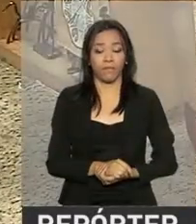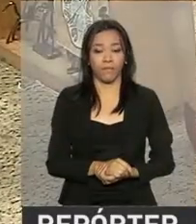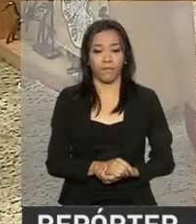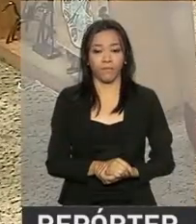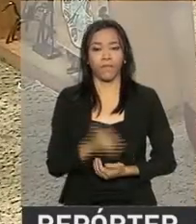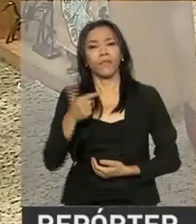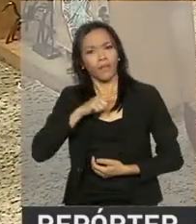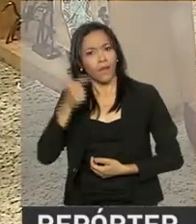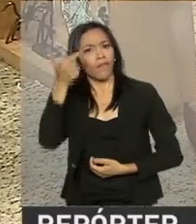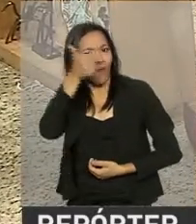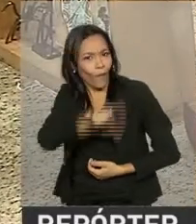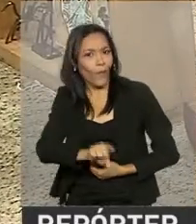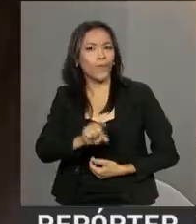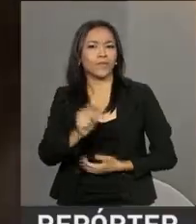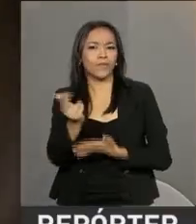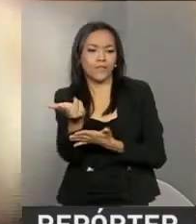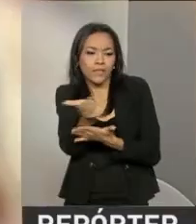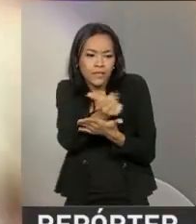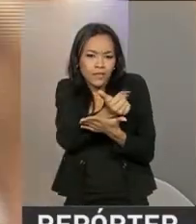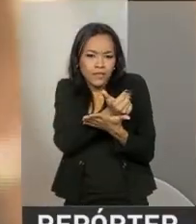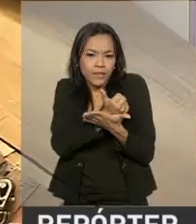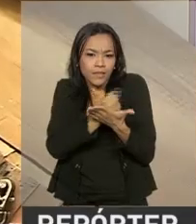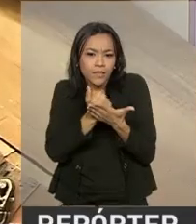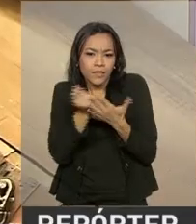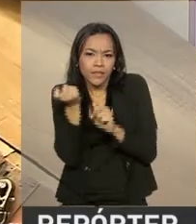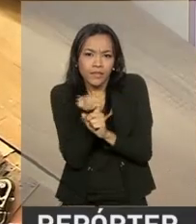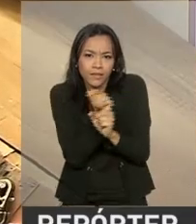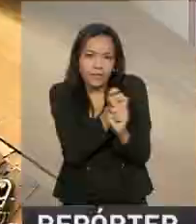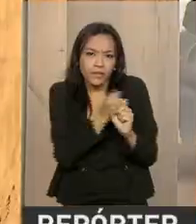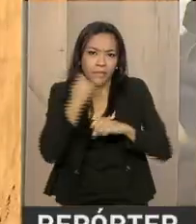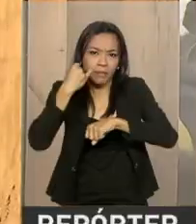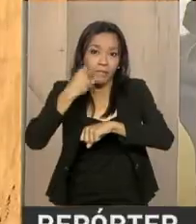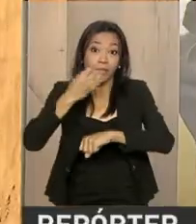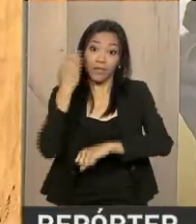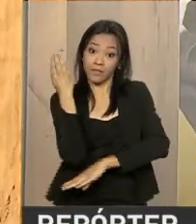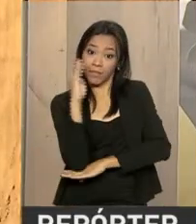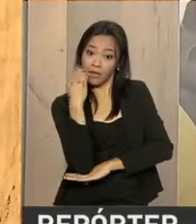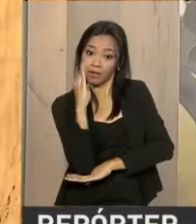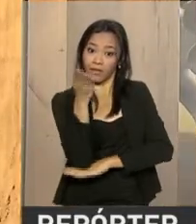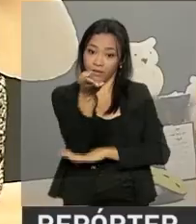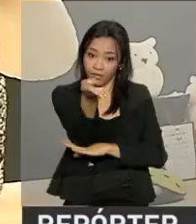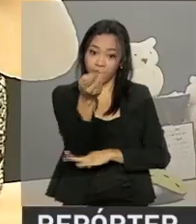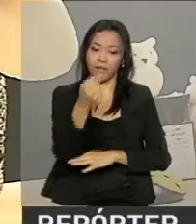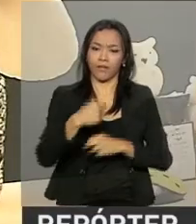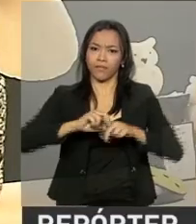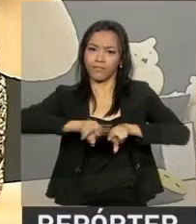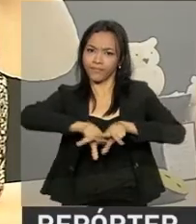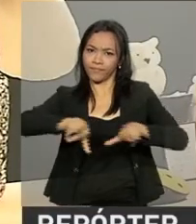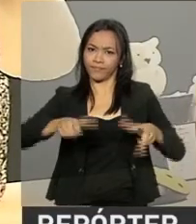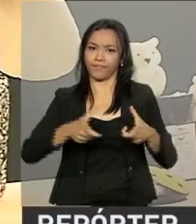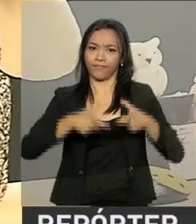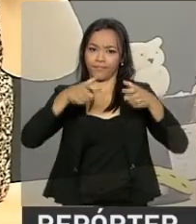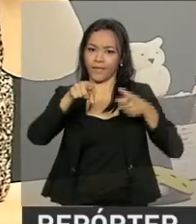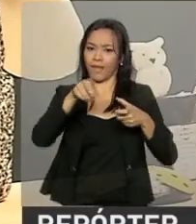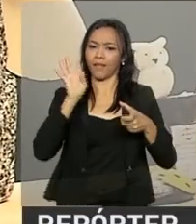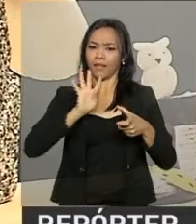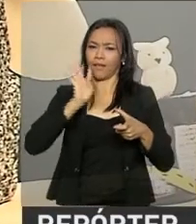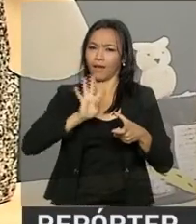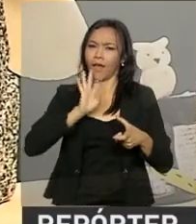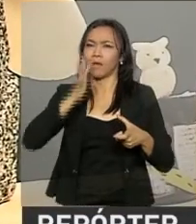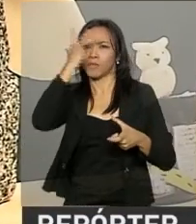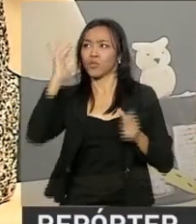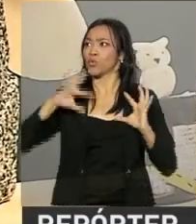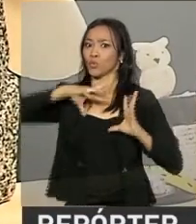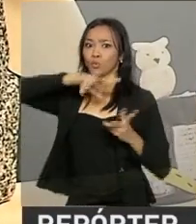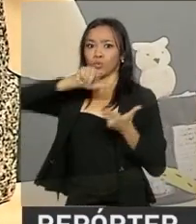teve também artesanato do rio de janeiro como as peças feitas pela janaína é muito legal as pessoas do mundo inteiro